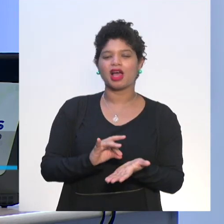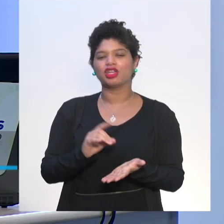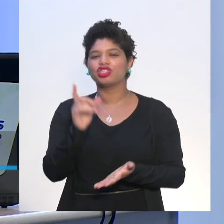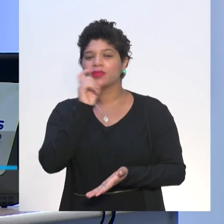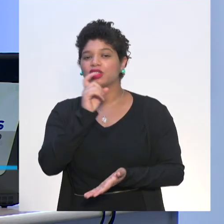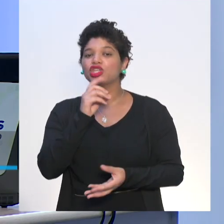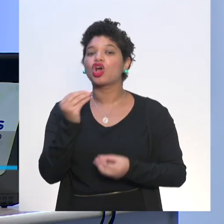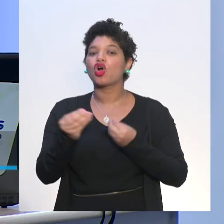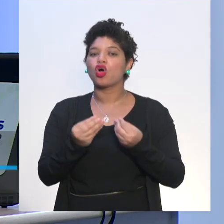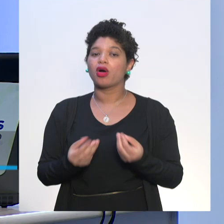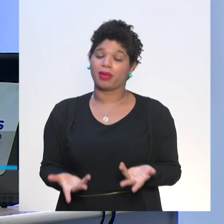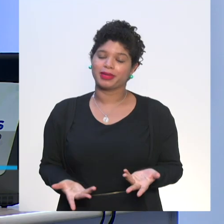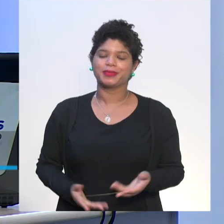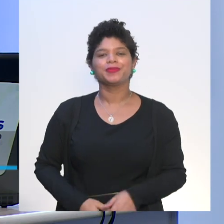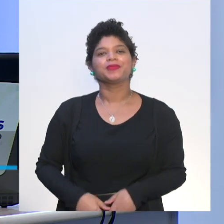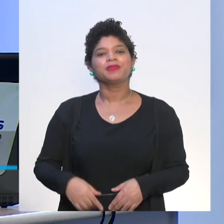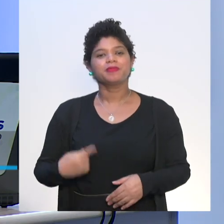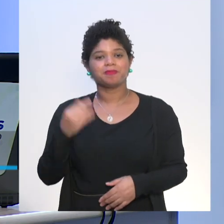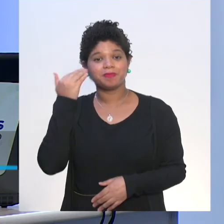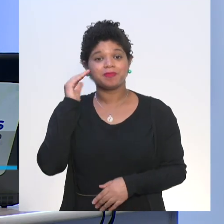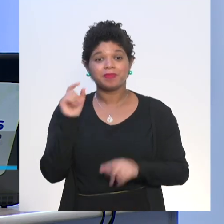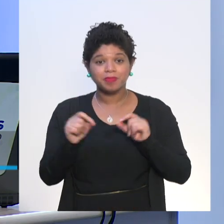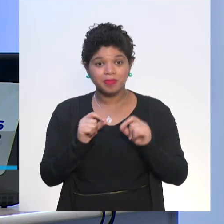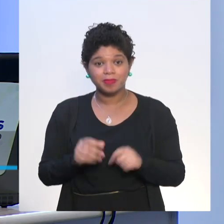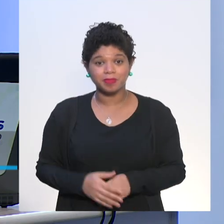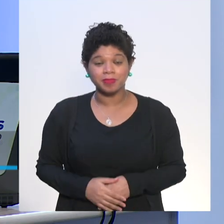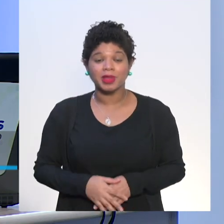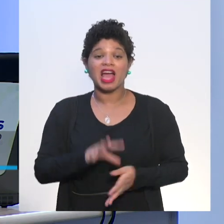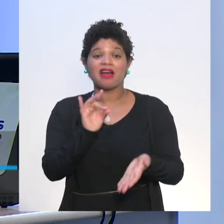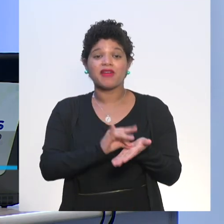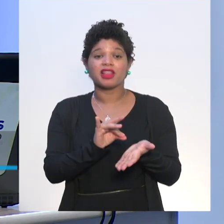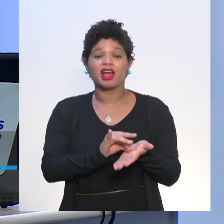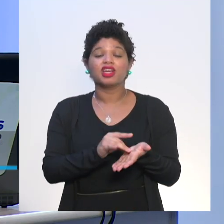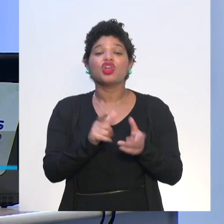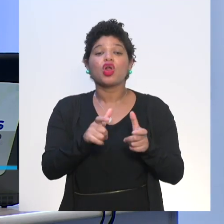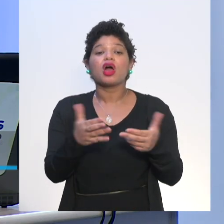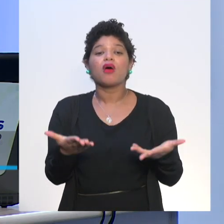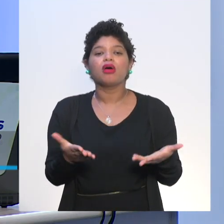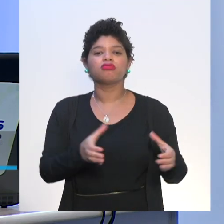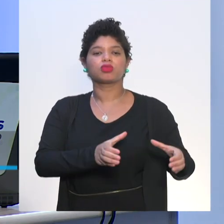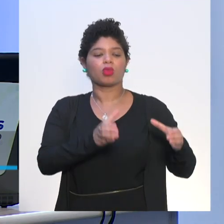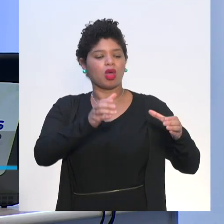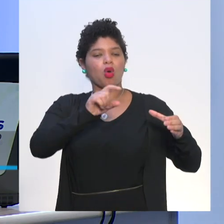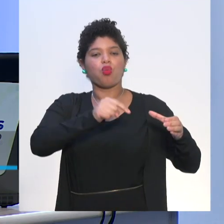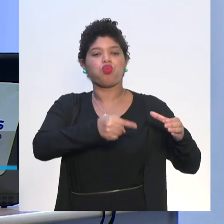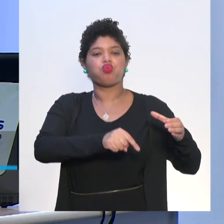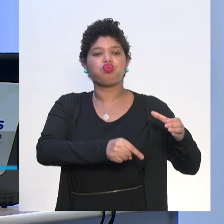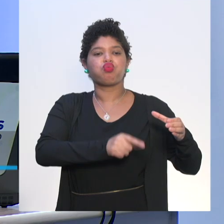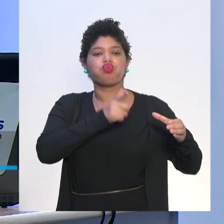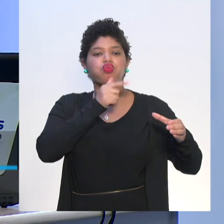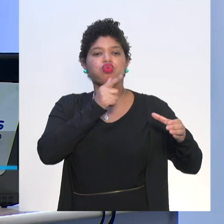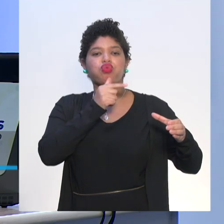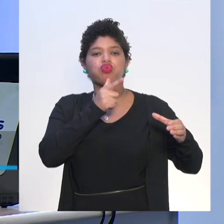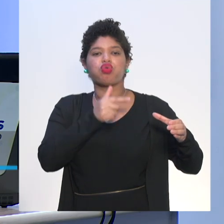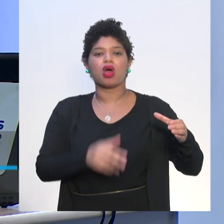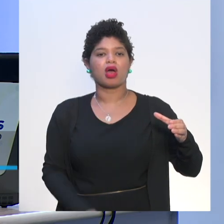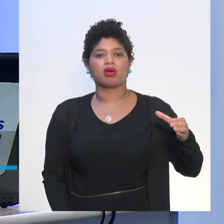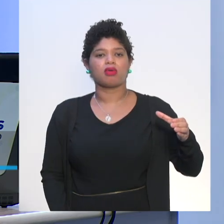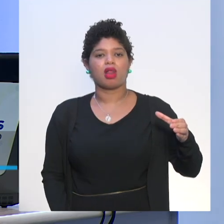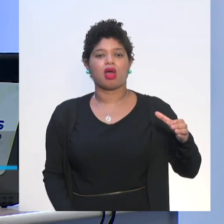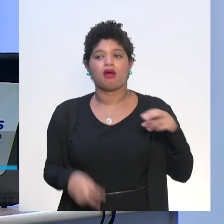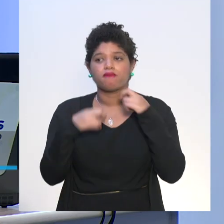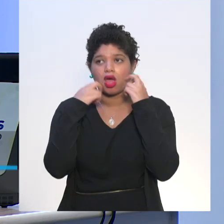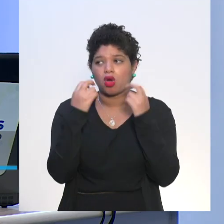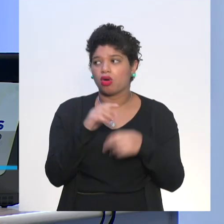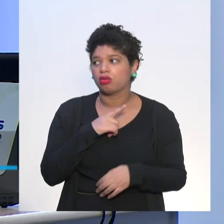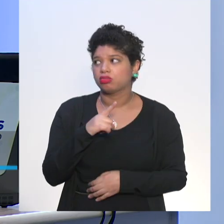que a verdade mesmo ficou lá, no poço. Ela se sente mal de sair porque ela está